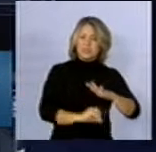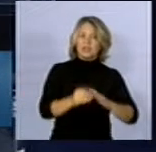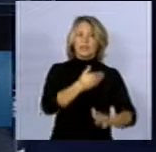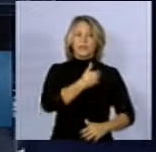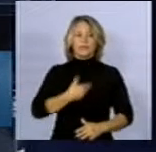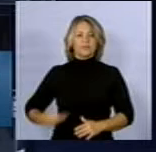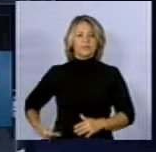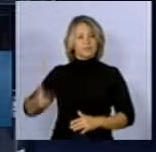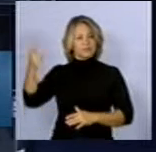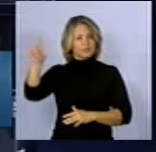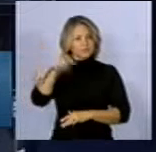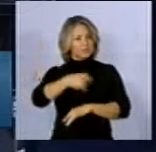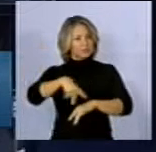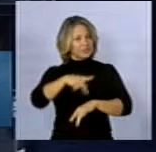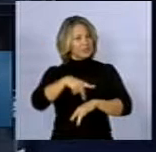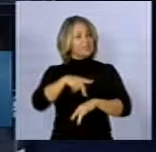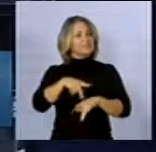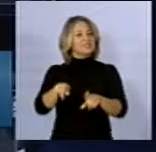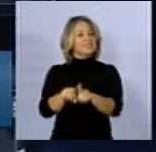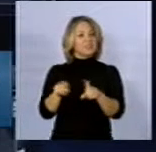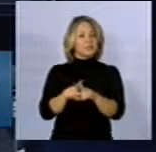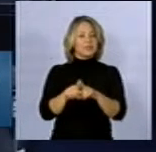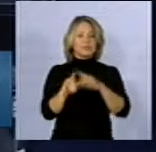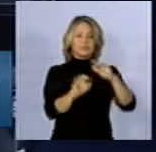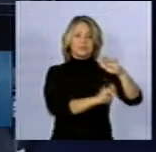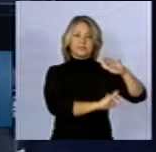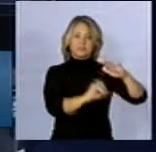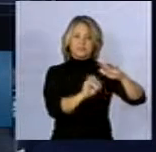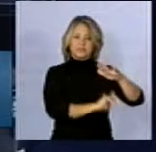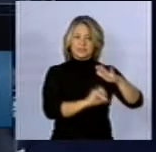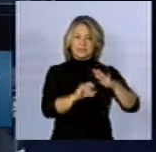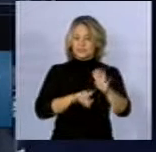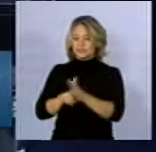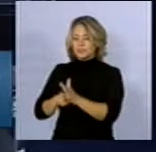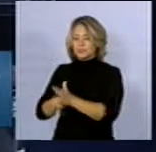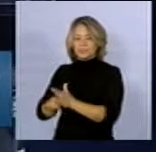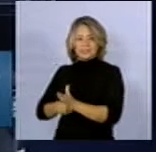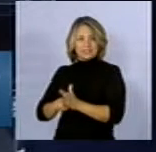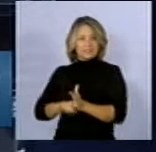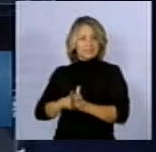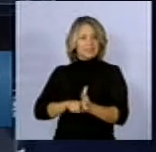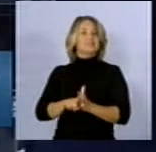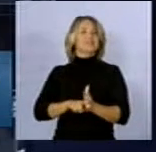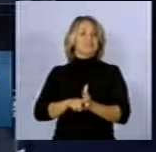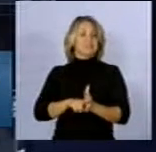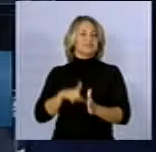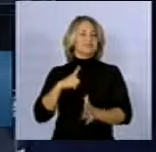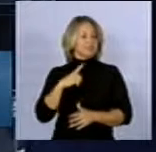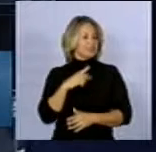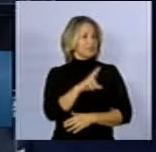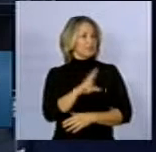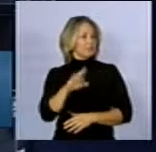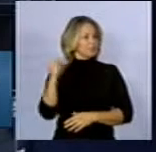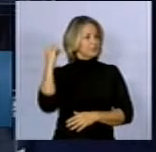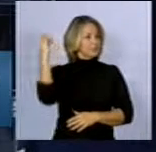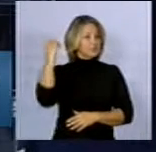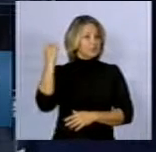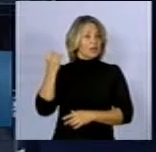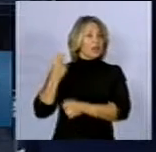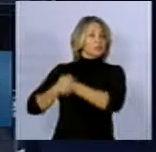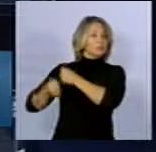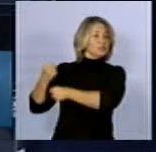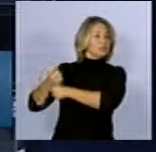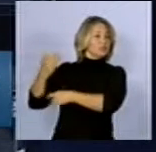nacionais e também por instituições de pesquisas de alta reputação. Nos últimos anos, nós